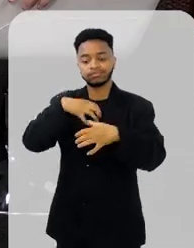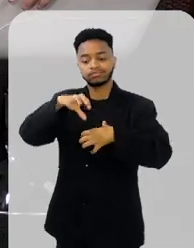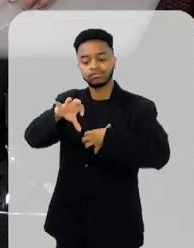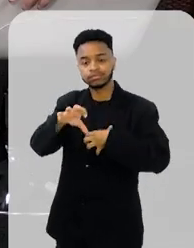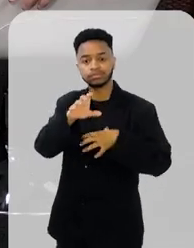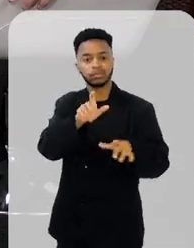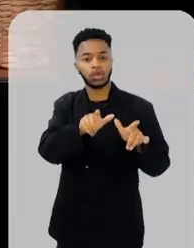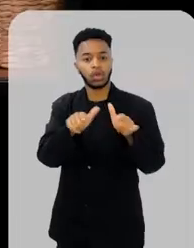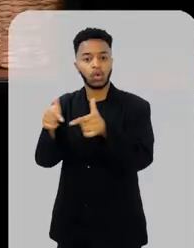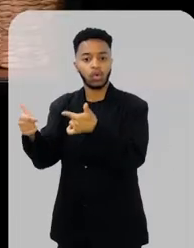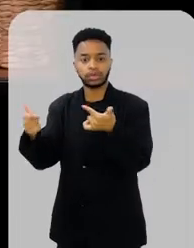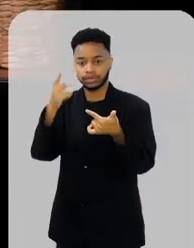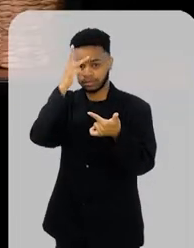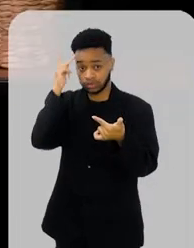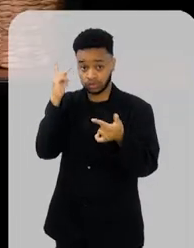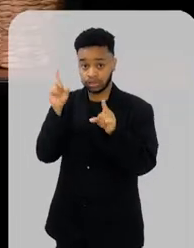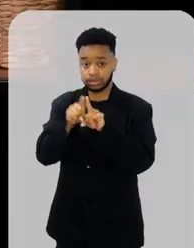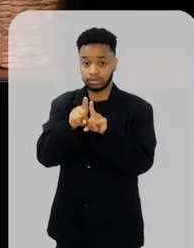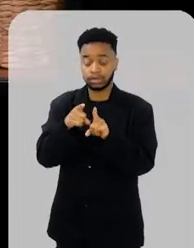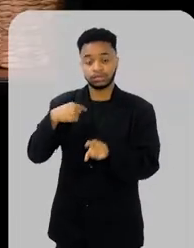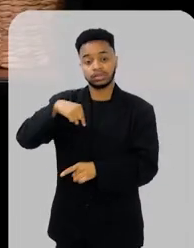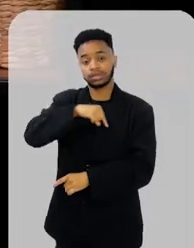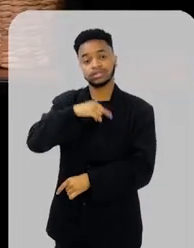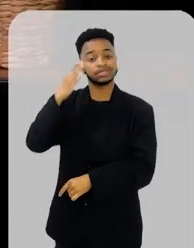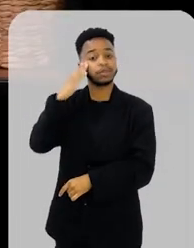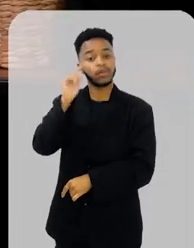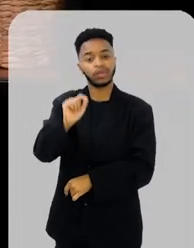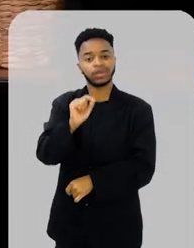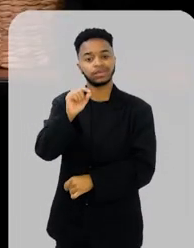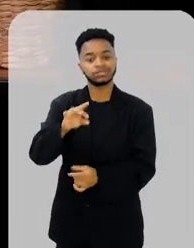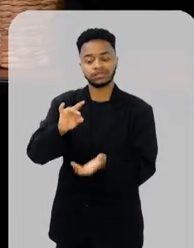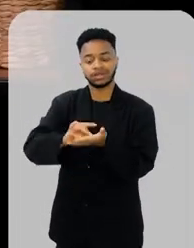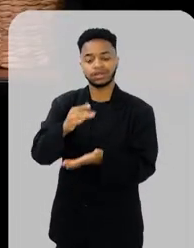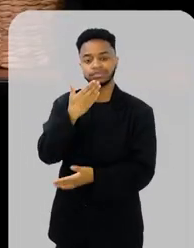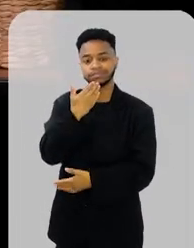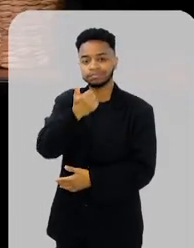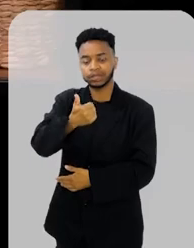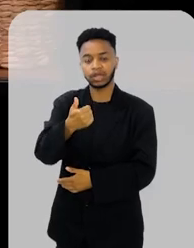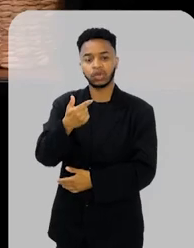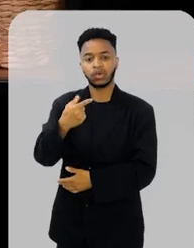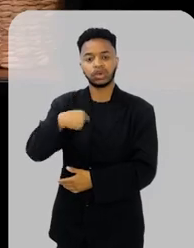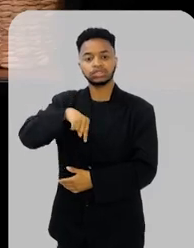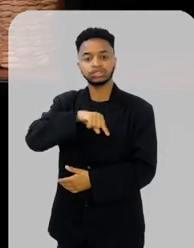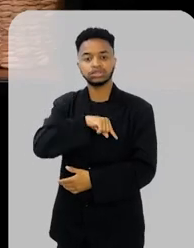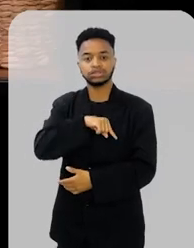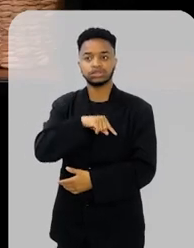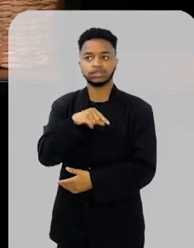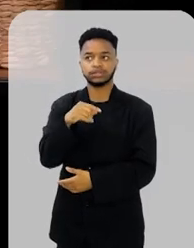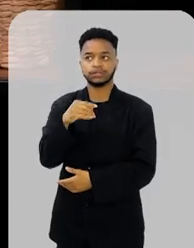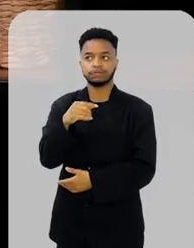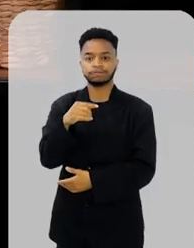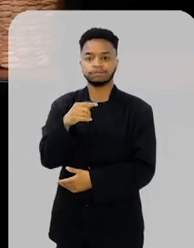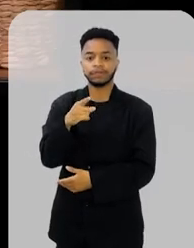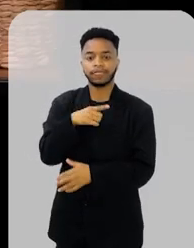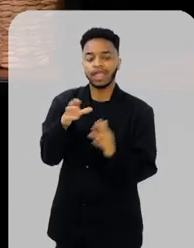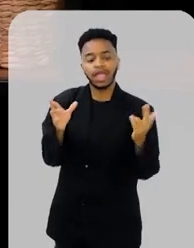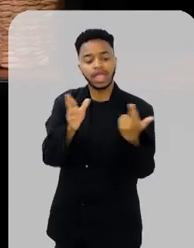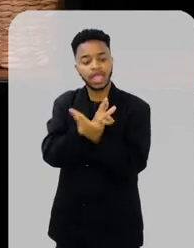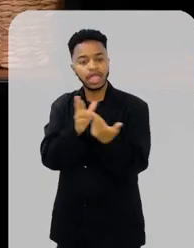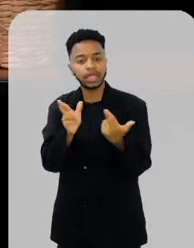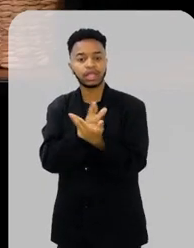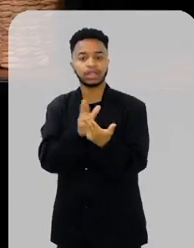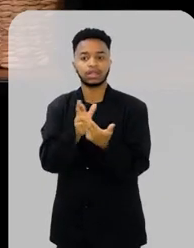mais empatia pelo outro e você saber que, na verdade, é muito melhor você ter